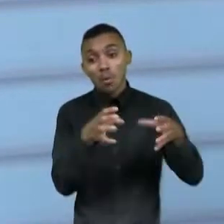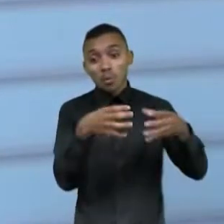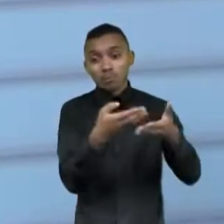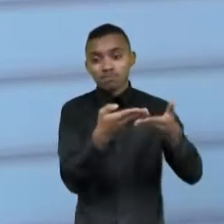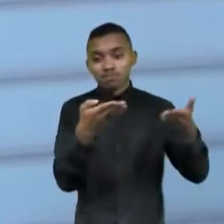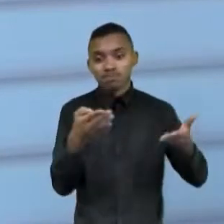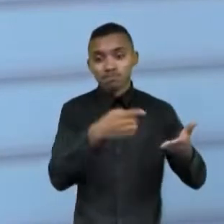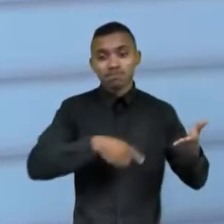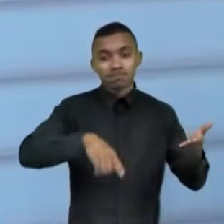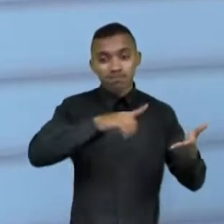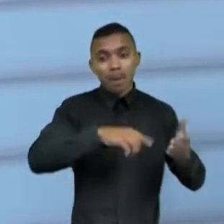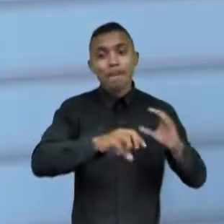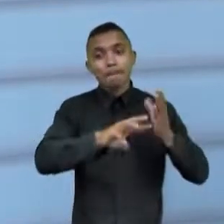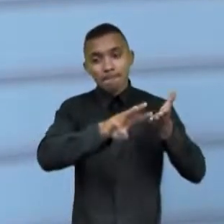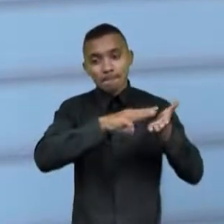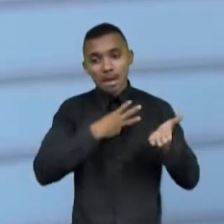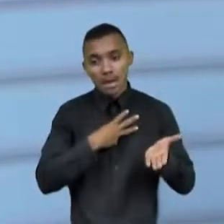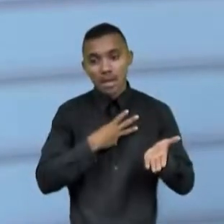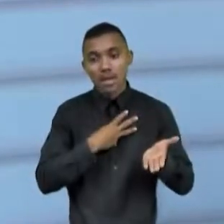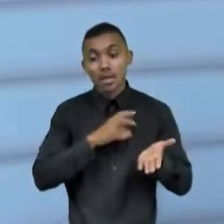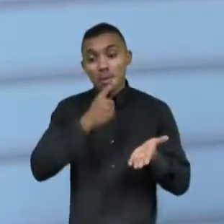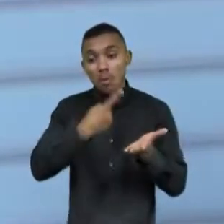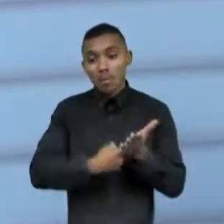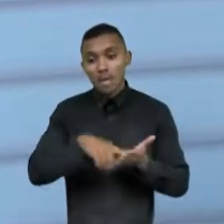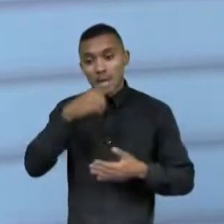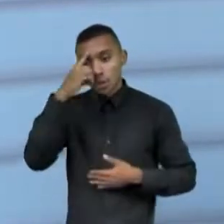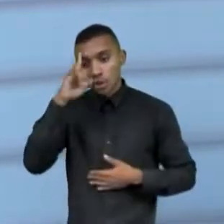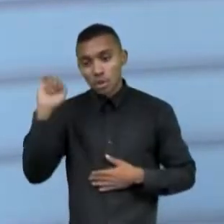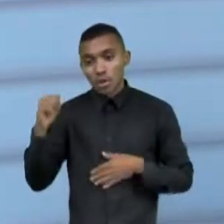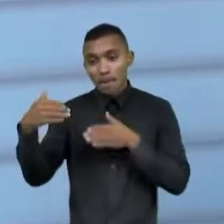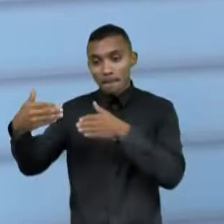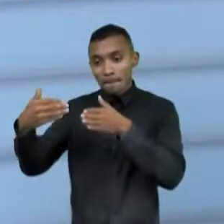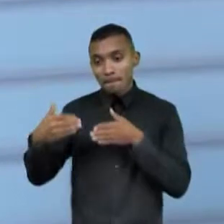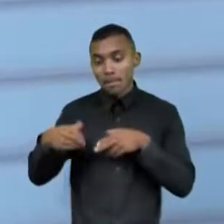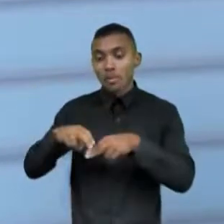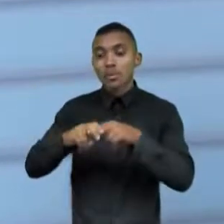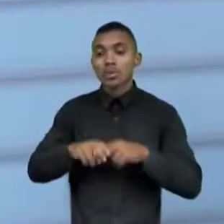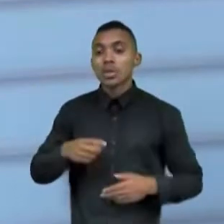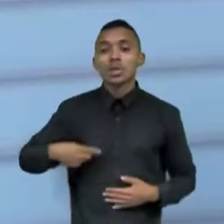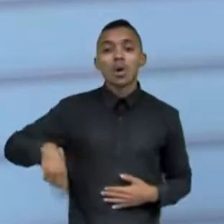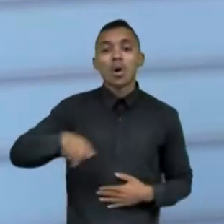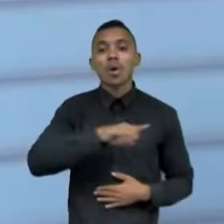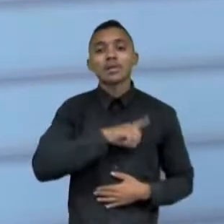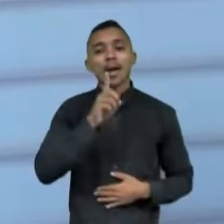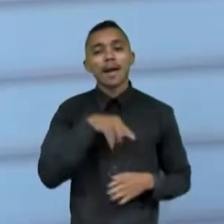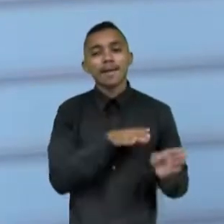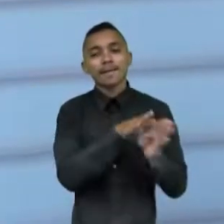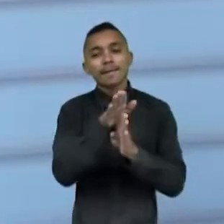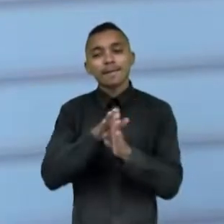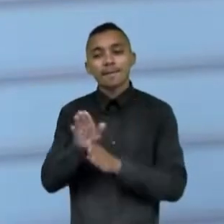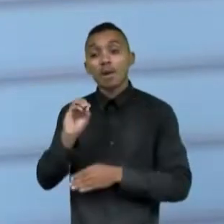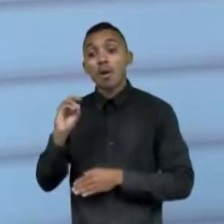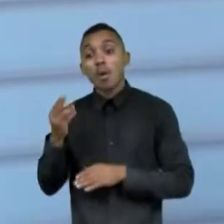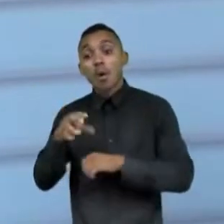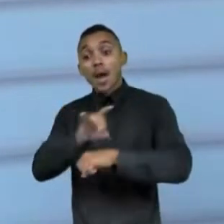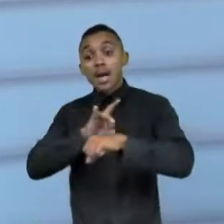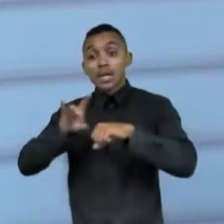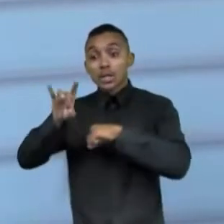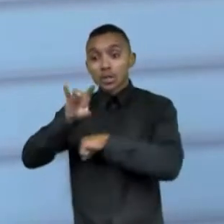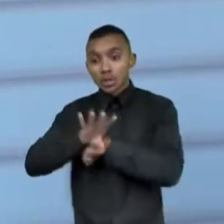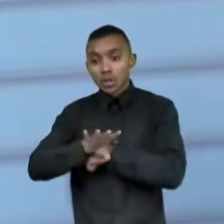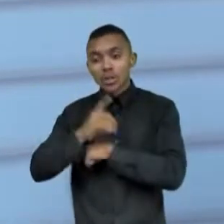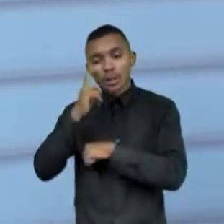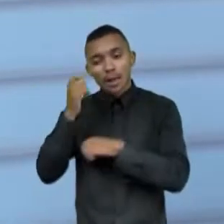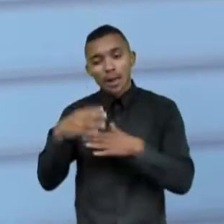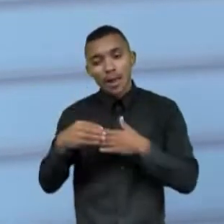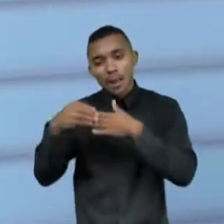digamos assim, entram em contato com a gente, agendam um atendimento e a gente vai dar as orientações e passar...